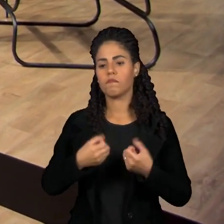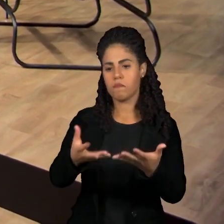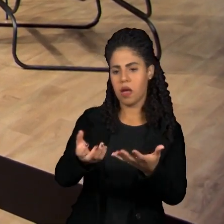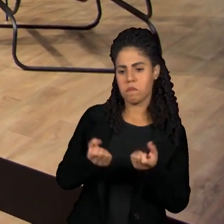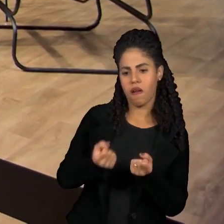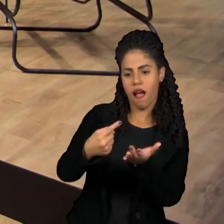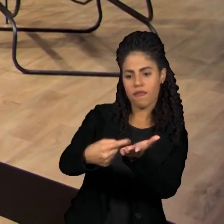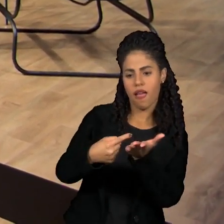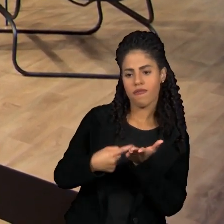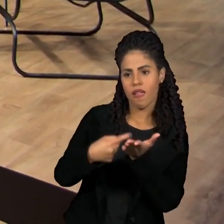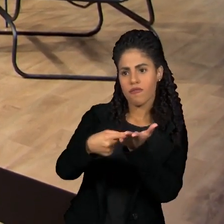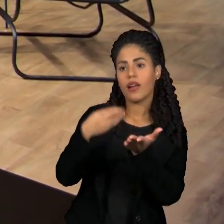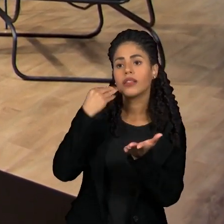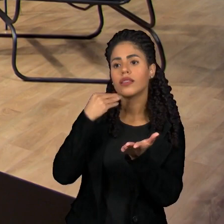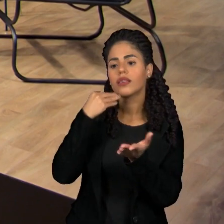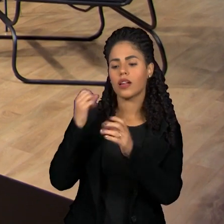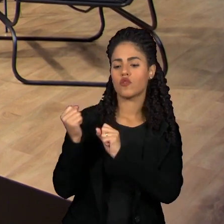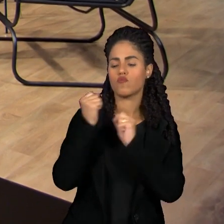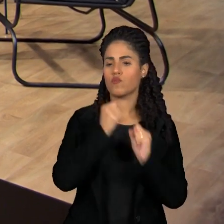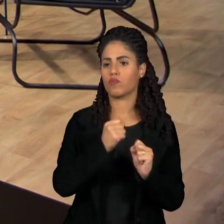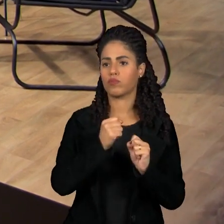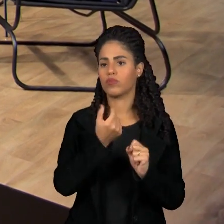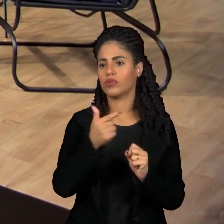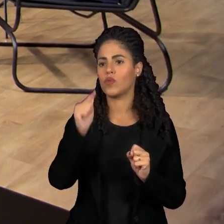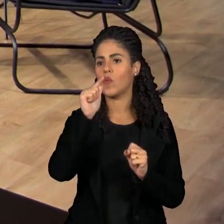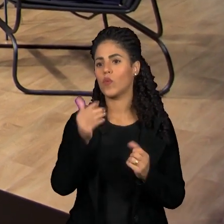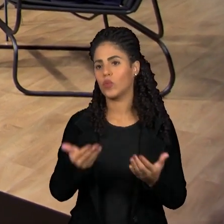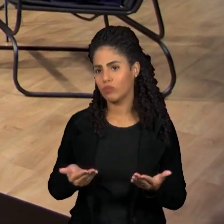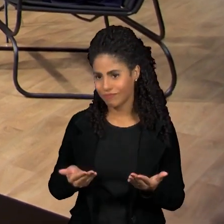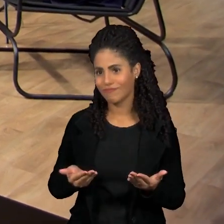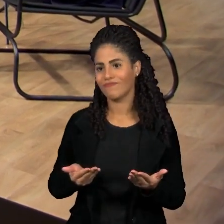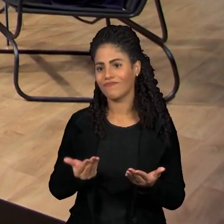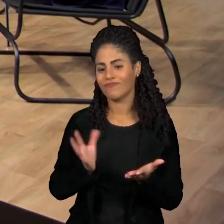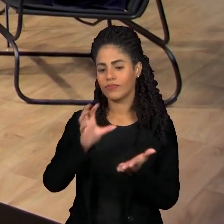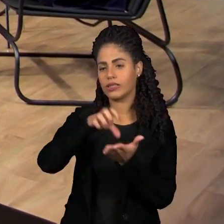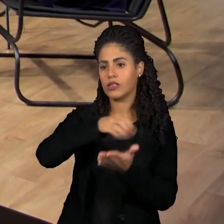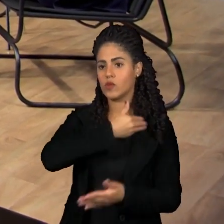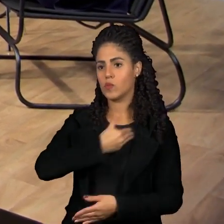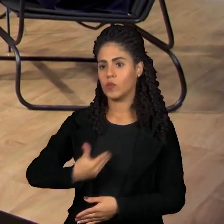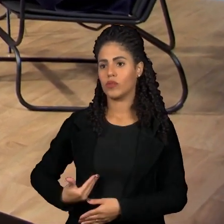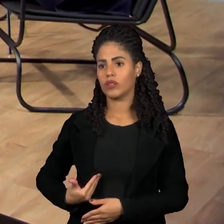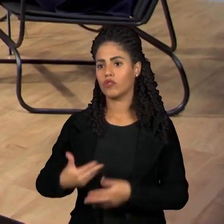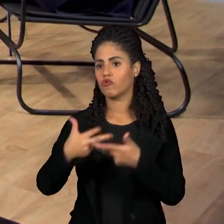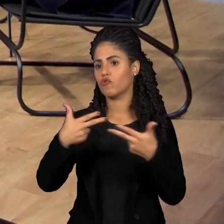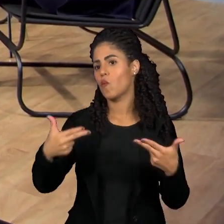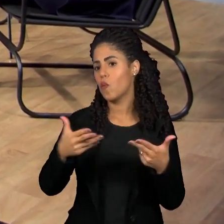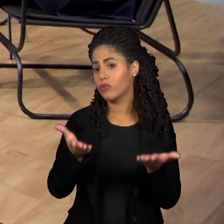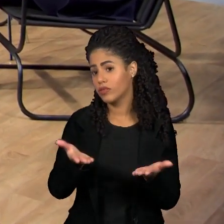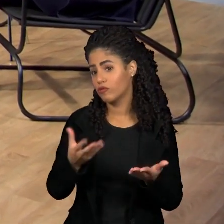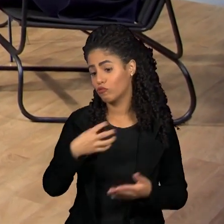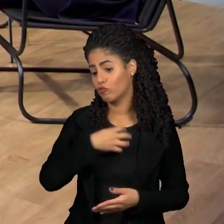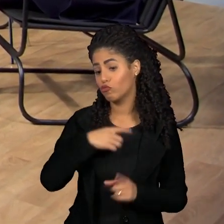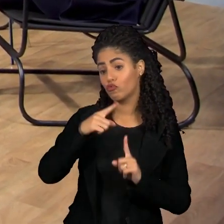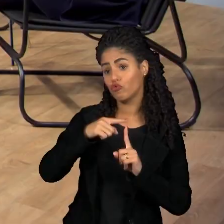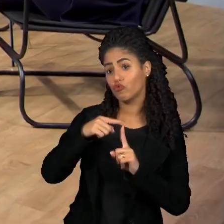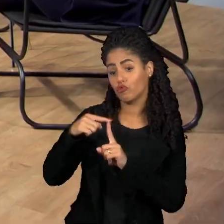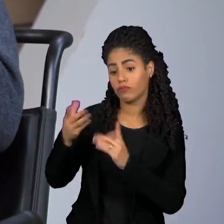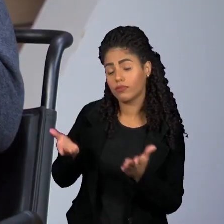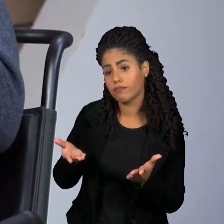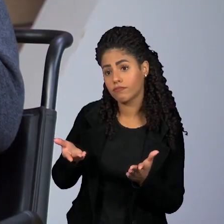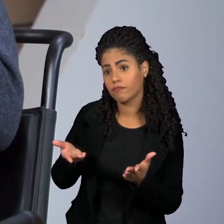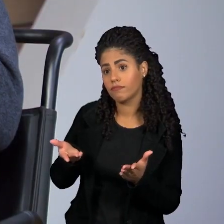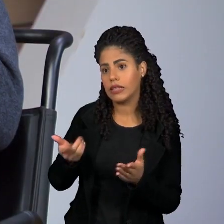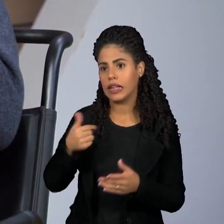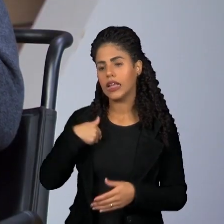instala esse poder ao falar em semipresidencialismo e coisas do gênero. Eu entendo